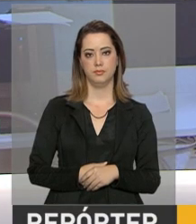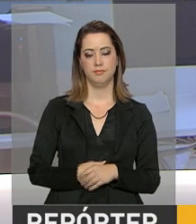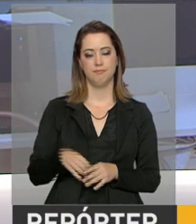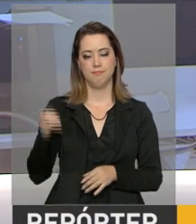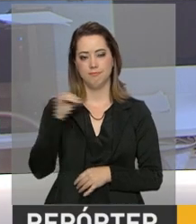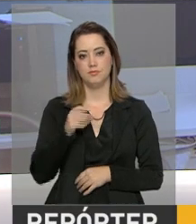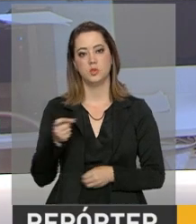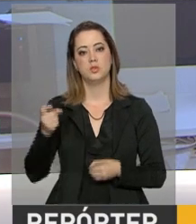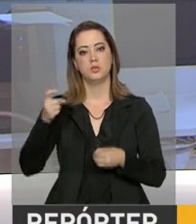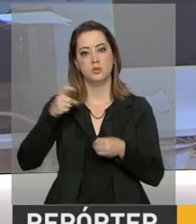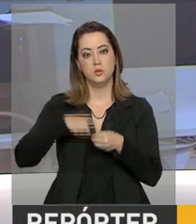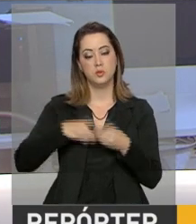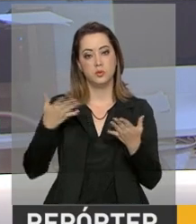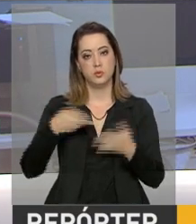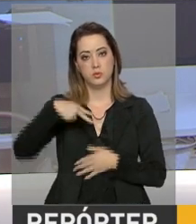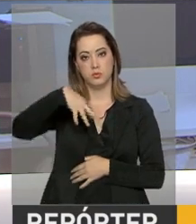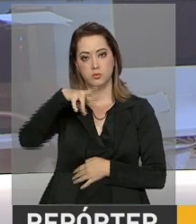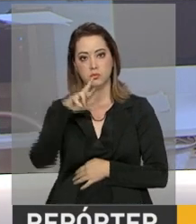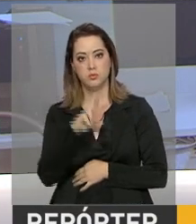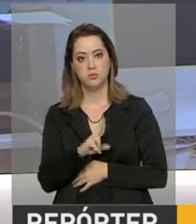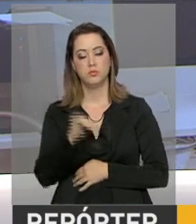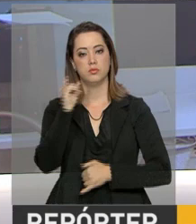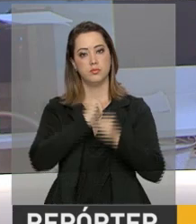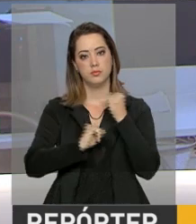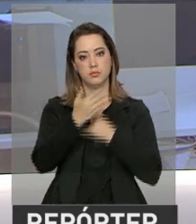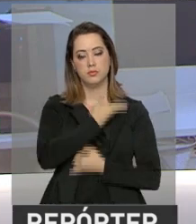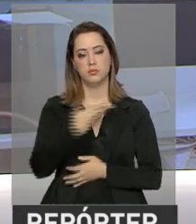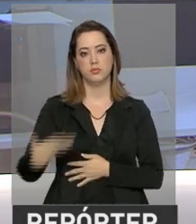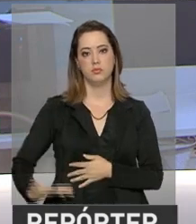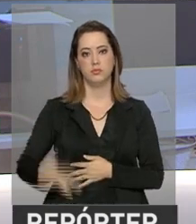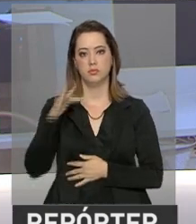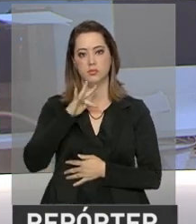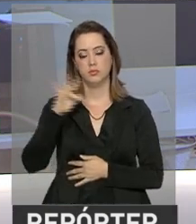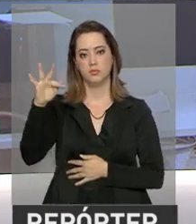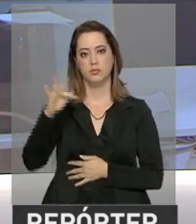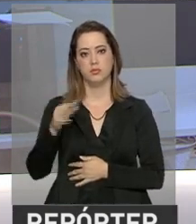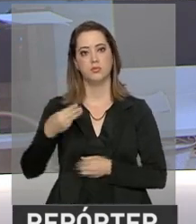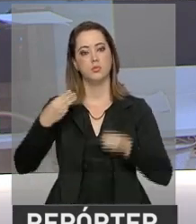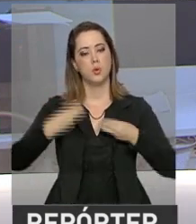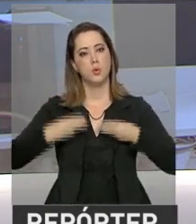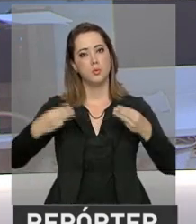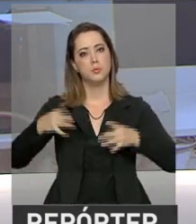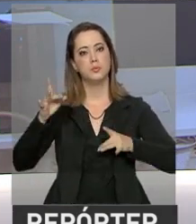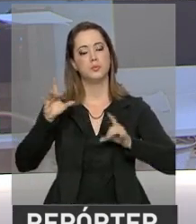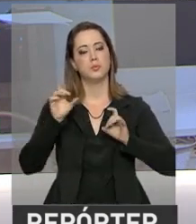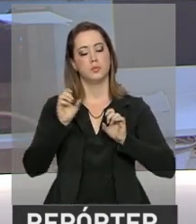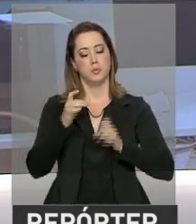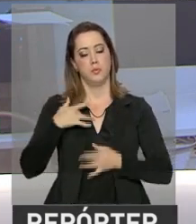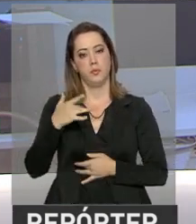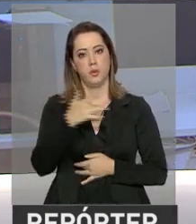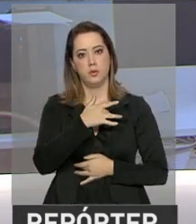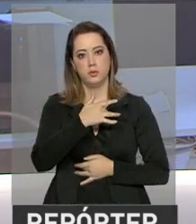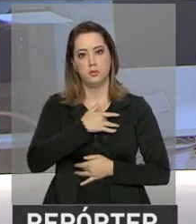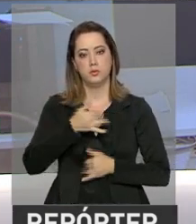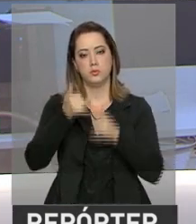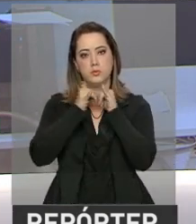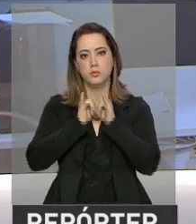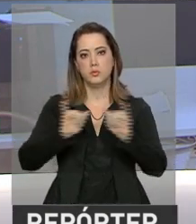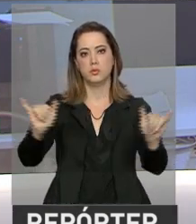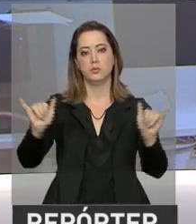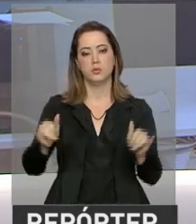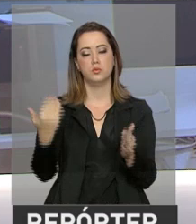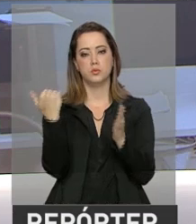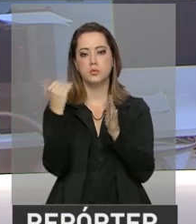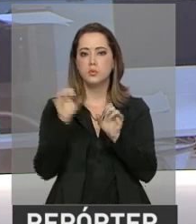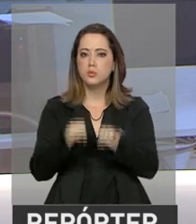estamos de volta com repórter NBR e as notícias do governo federal o Ministério da Saúde lançou hoje um projeto de educação sexual para